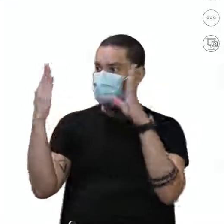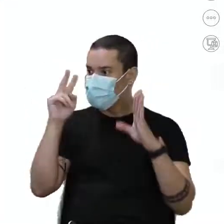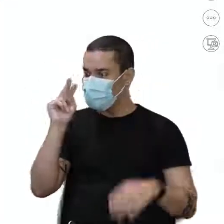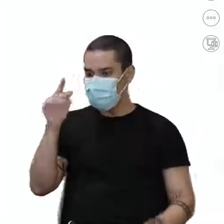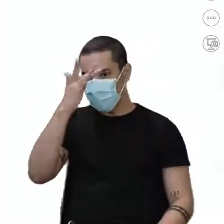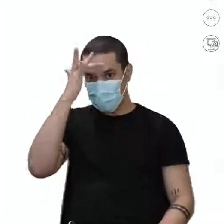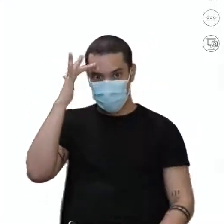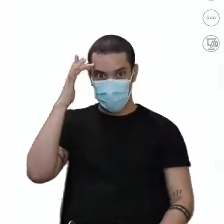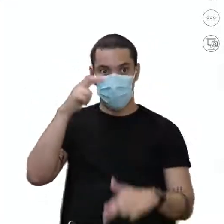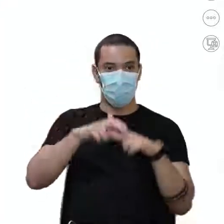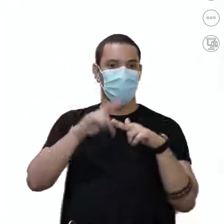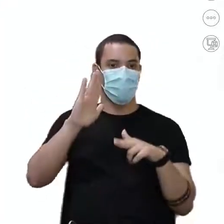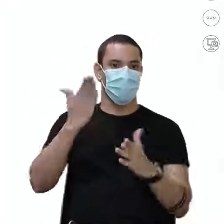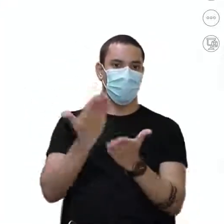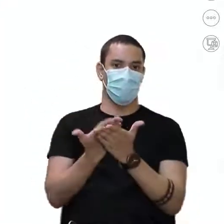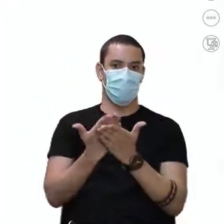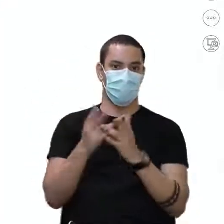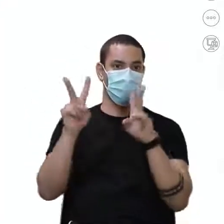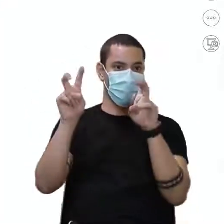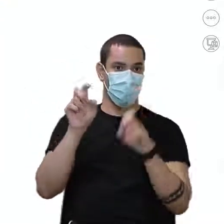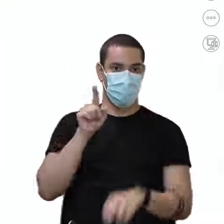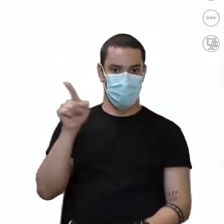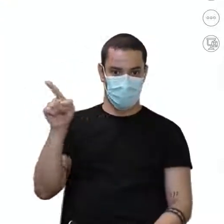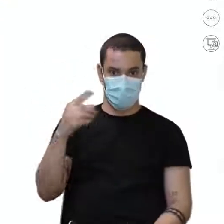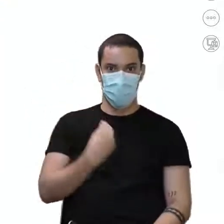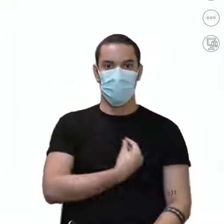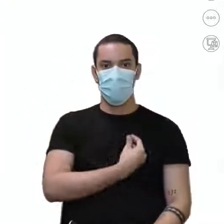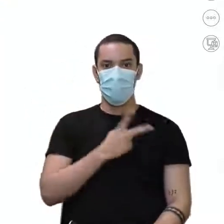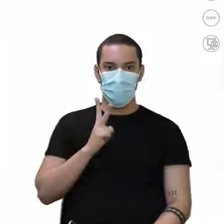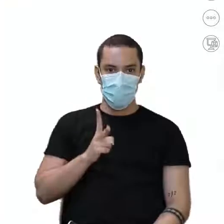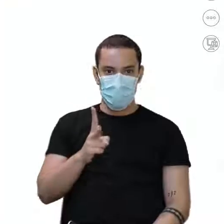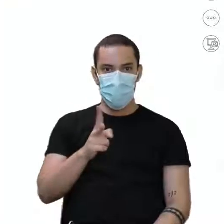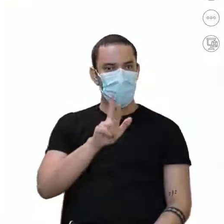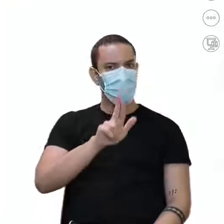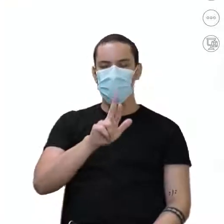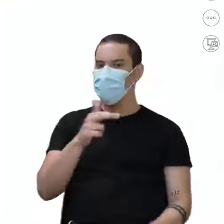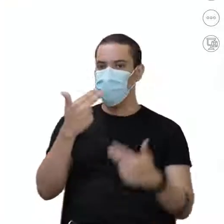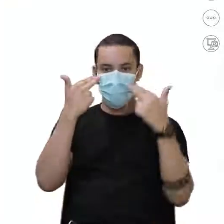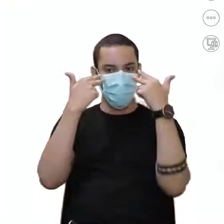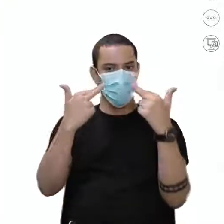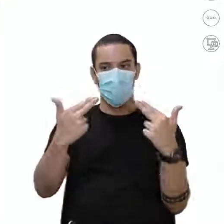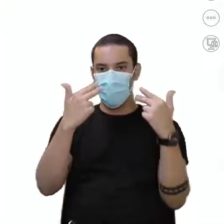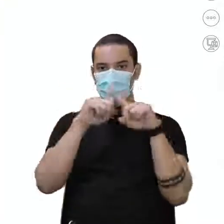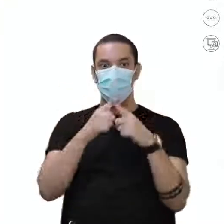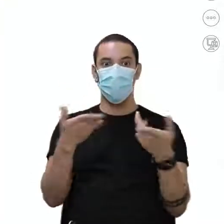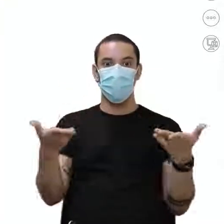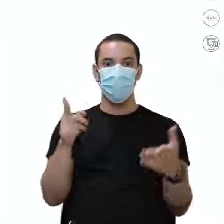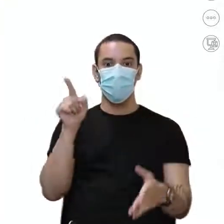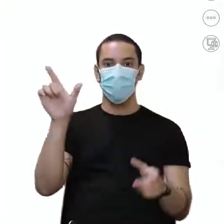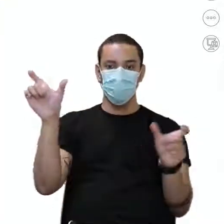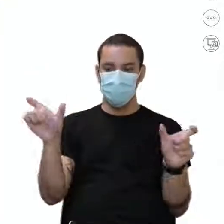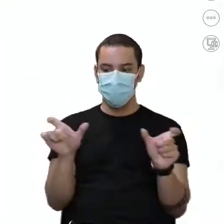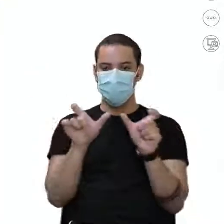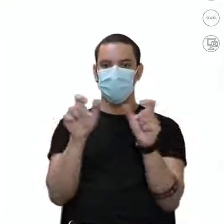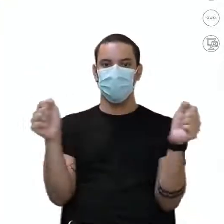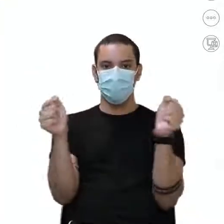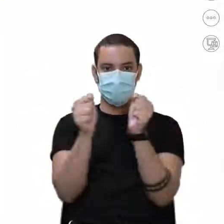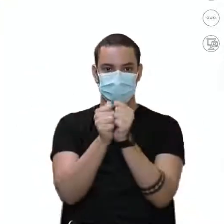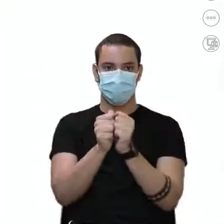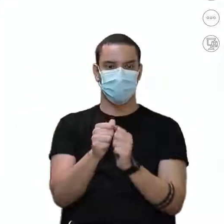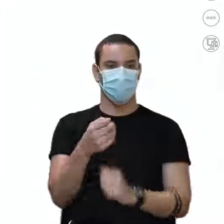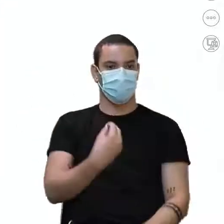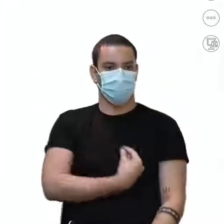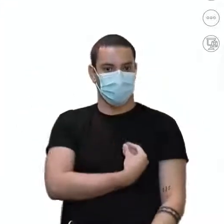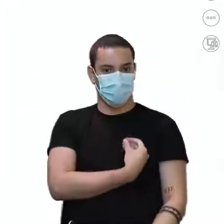Então, a gente já estudou essa questão do continuous, não é novidade, só que agora vocês estão vendo ele do presente